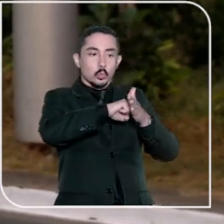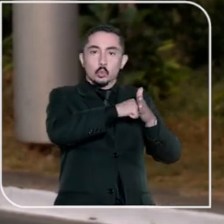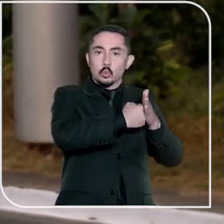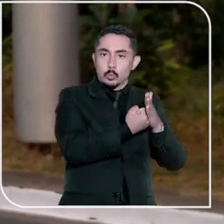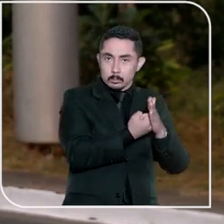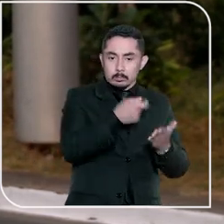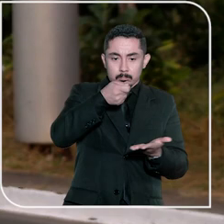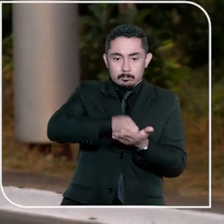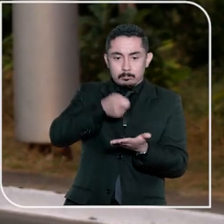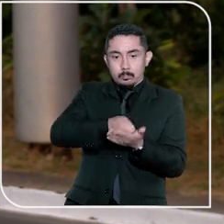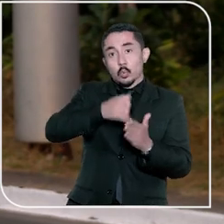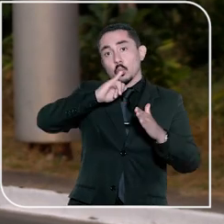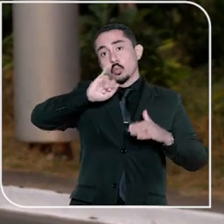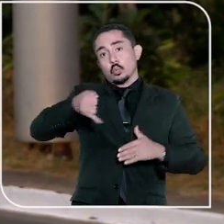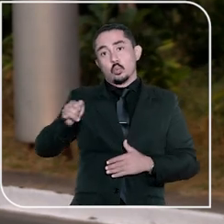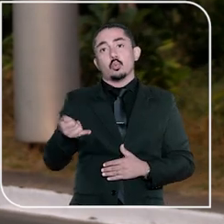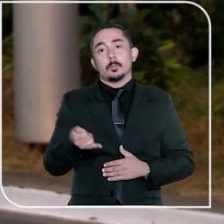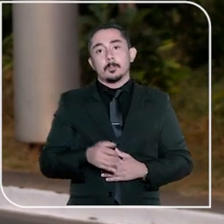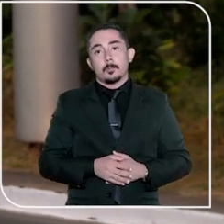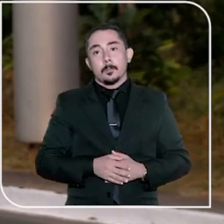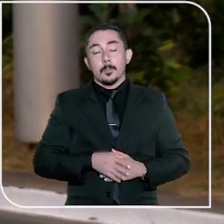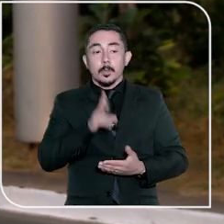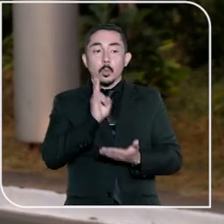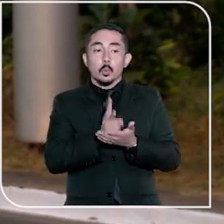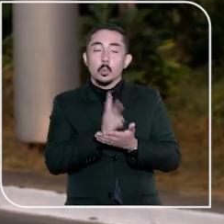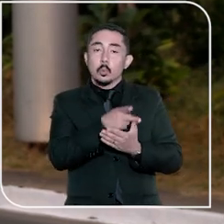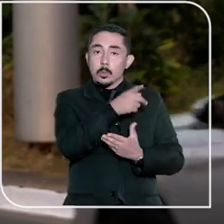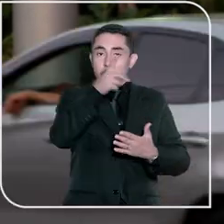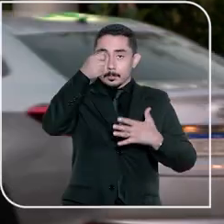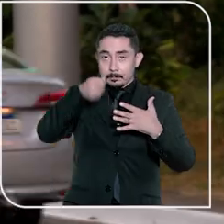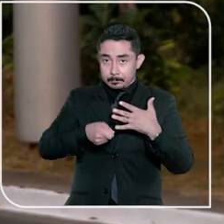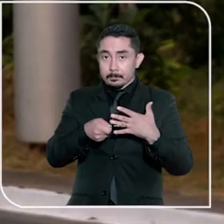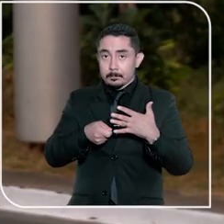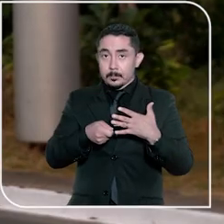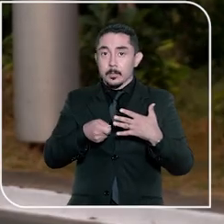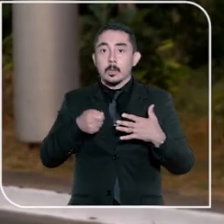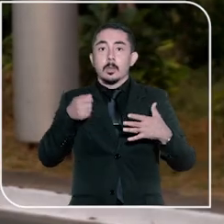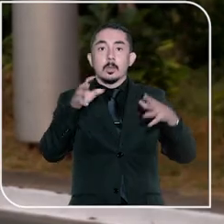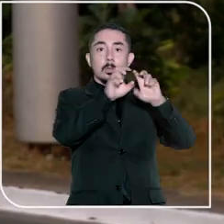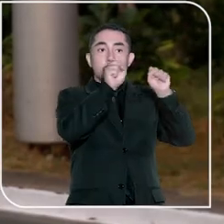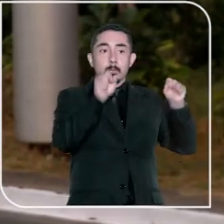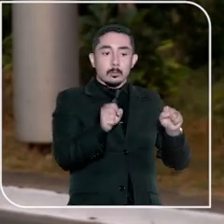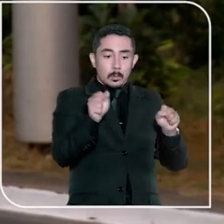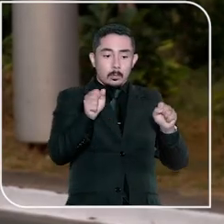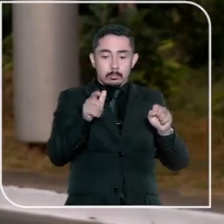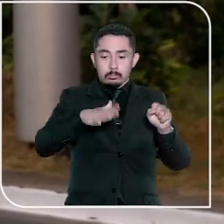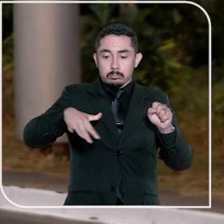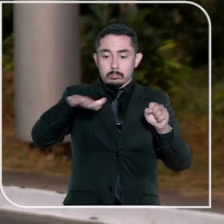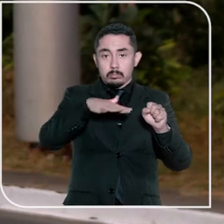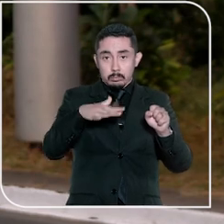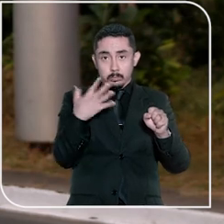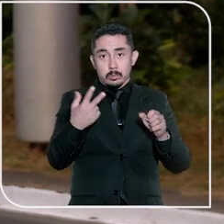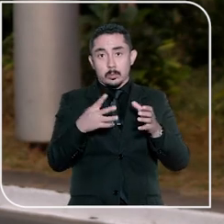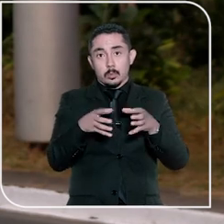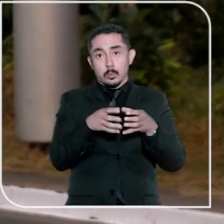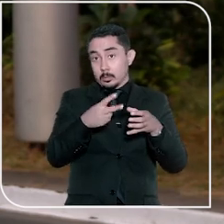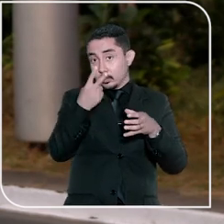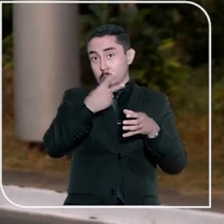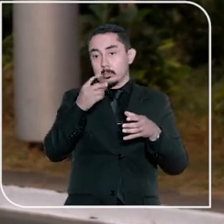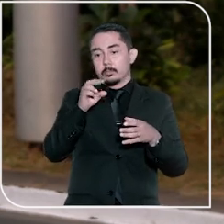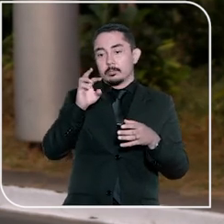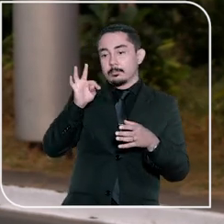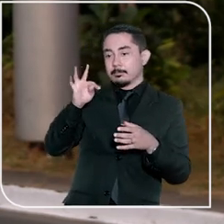para suspender a exigência do juro de Mora ao manter a sentença o Tribunal Regional Federal da segunda região o